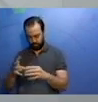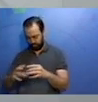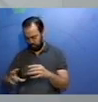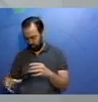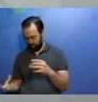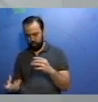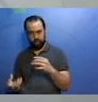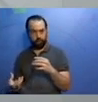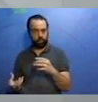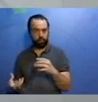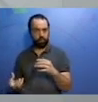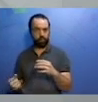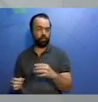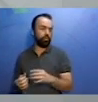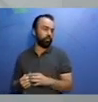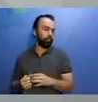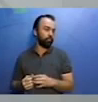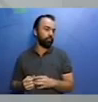recipiente.